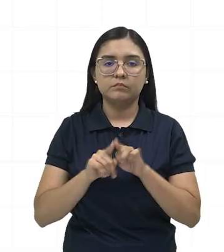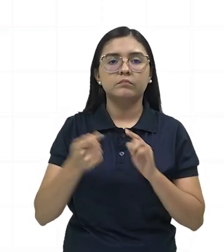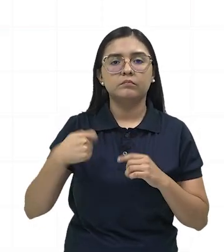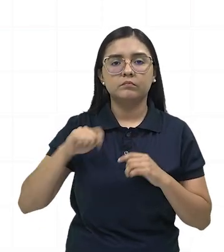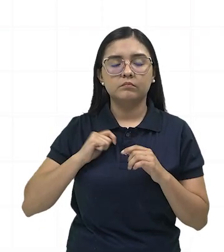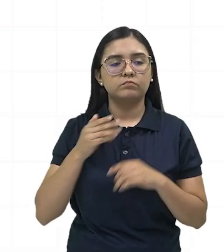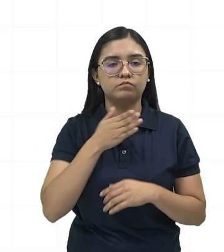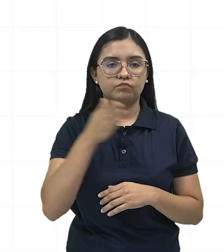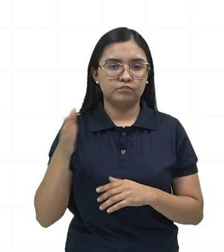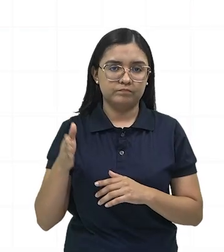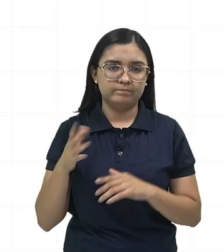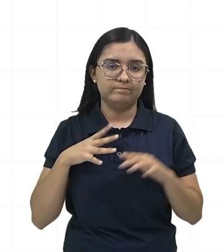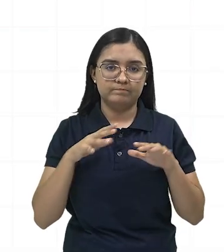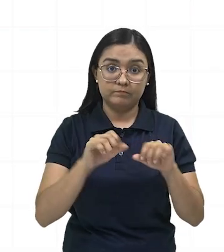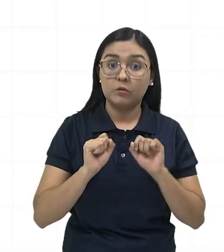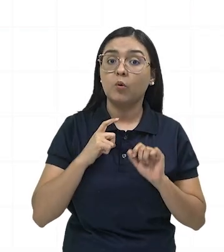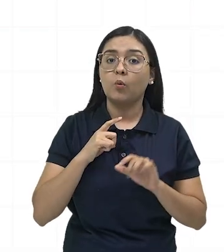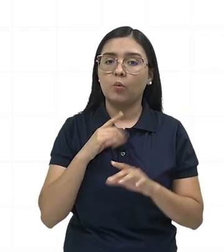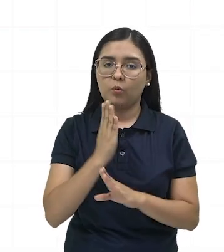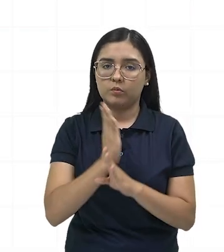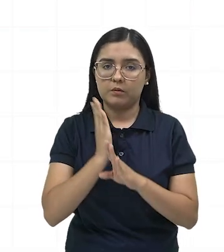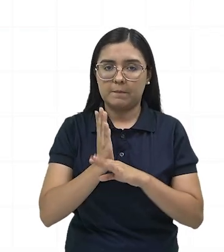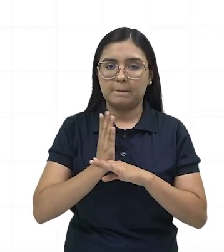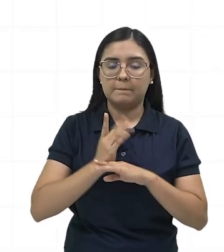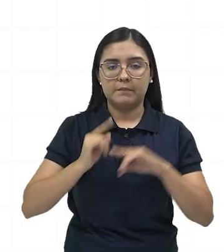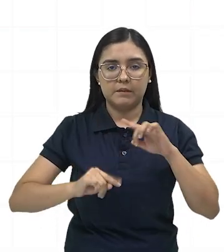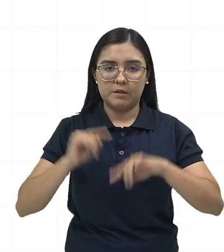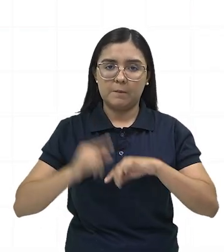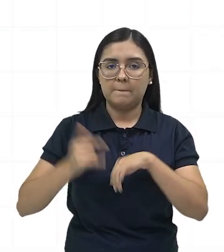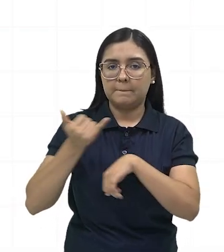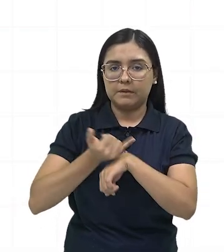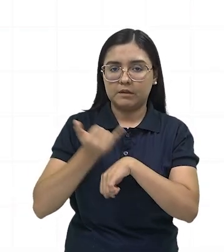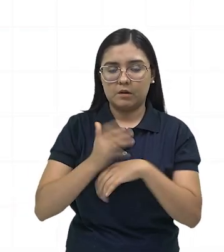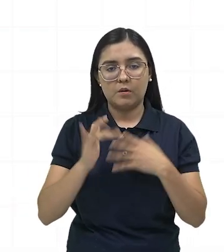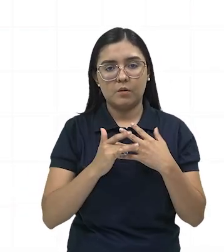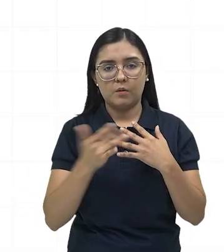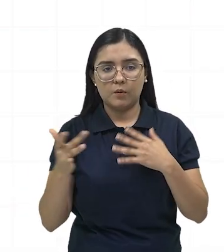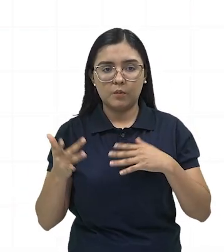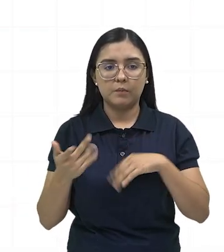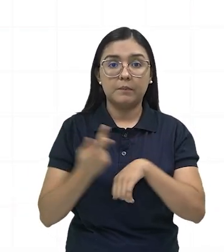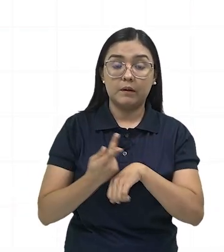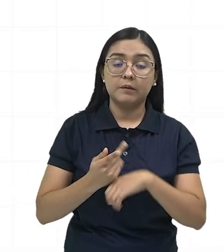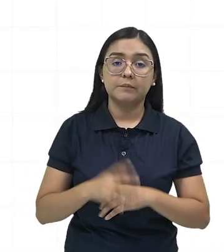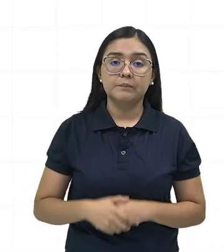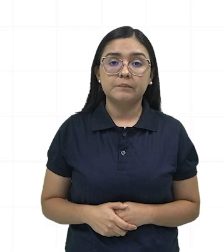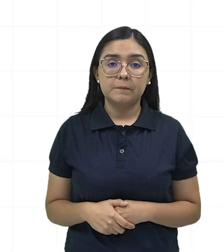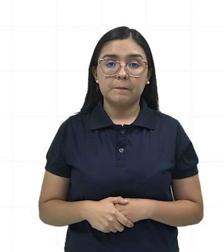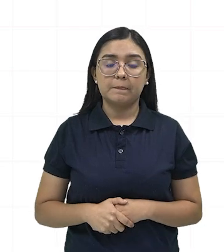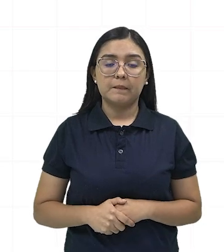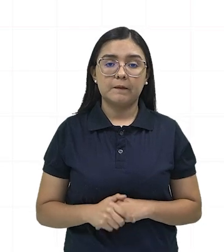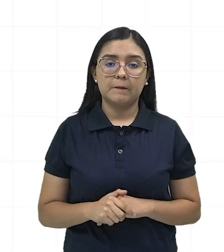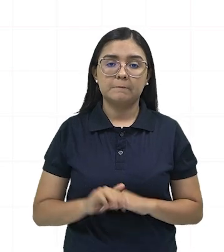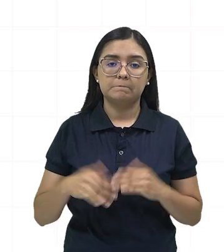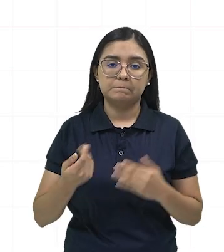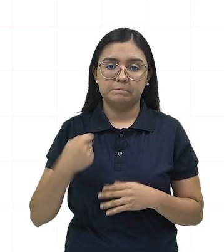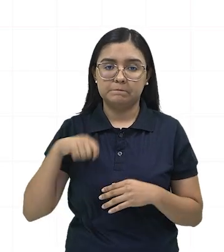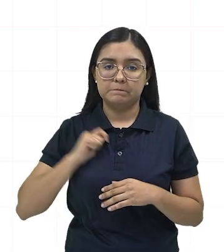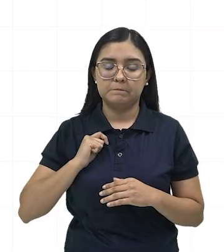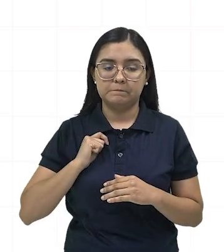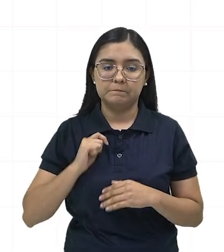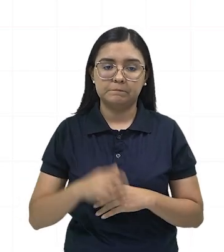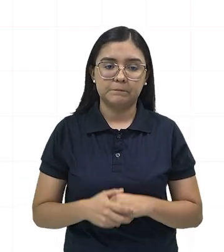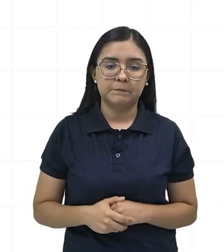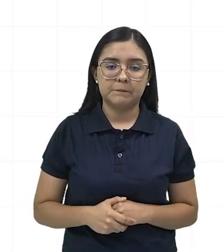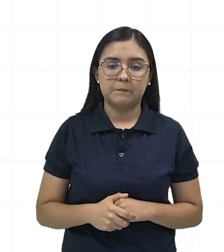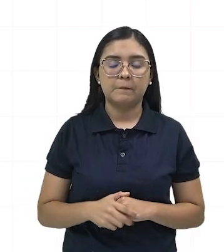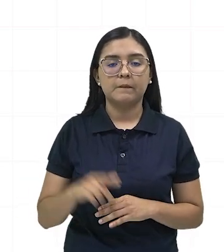novos territórios? Encontrar metais preciosos, né? Encontrar ouro, encontrar prata, né? Espanha vai ser bem mais